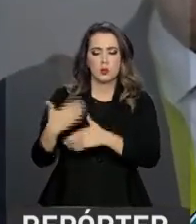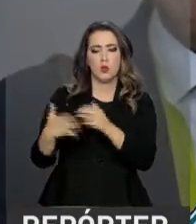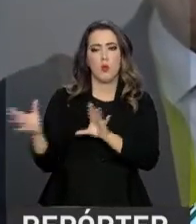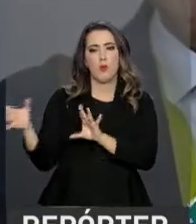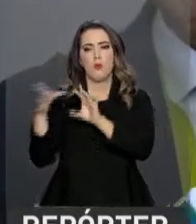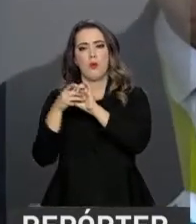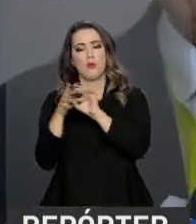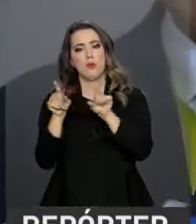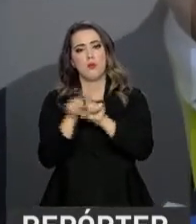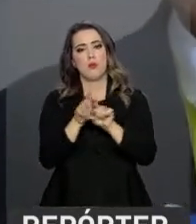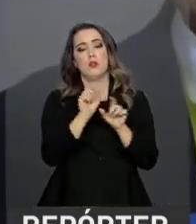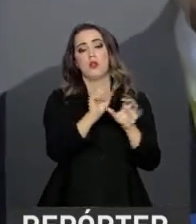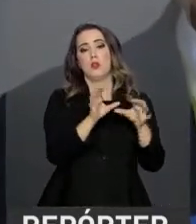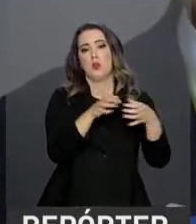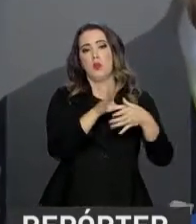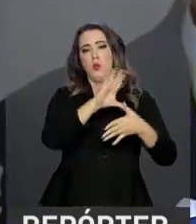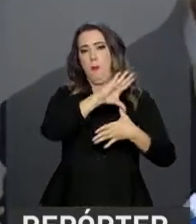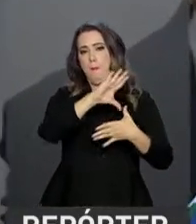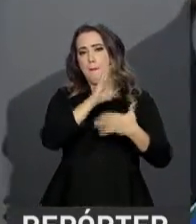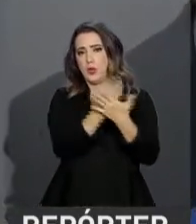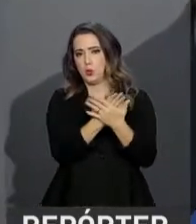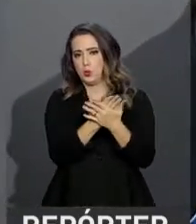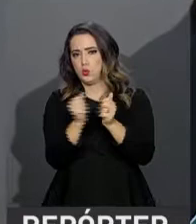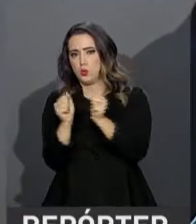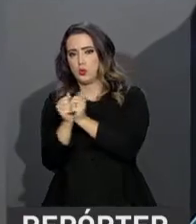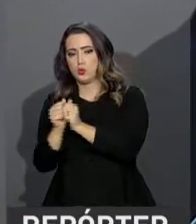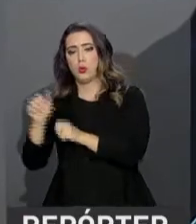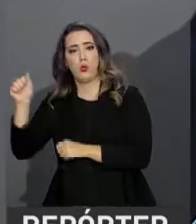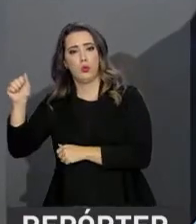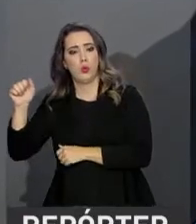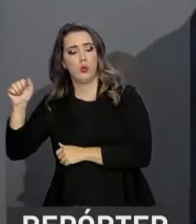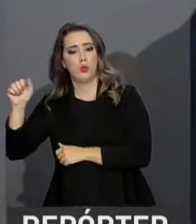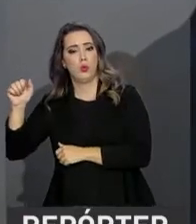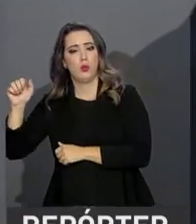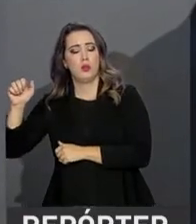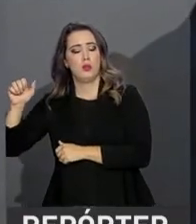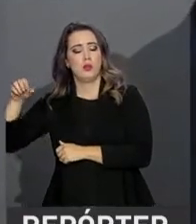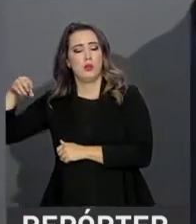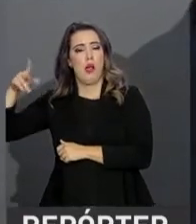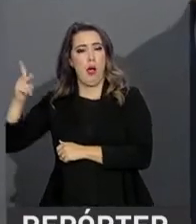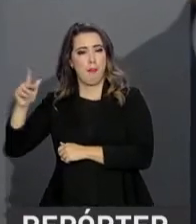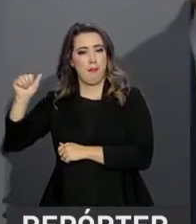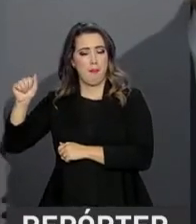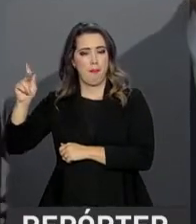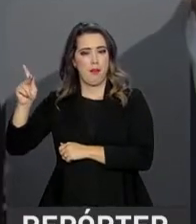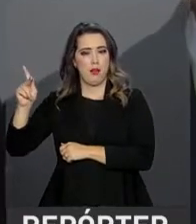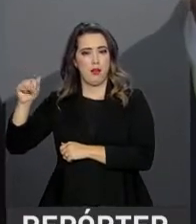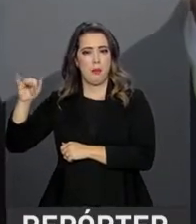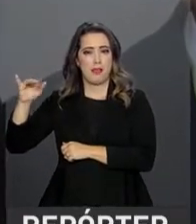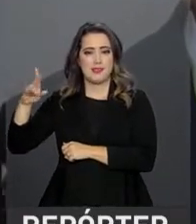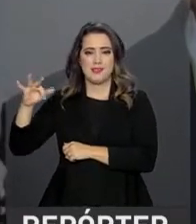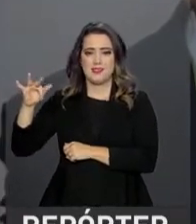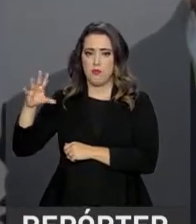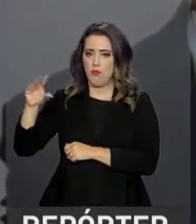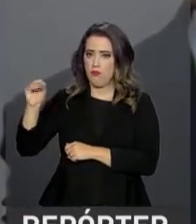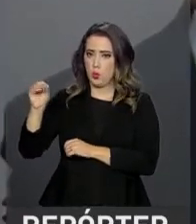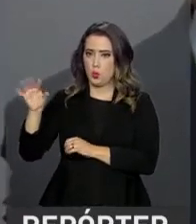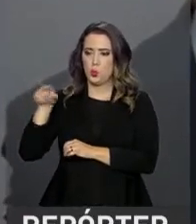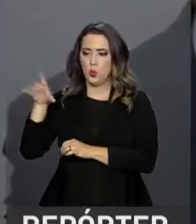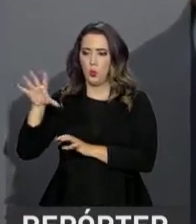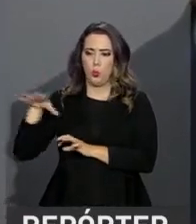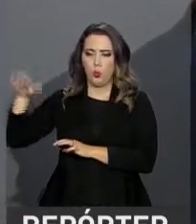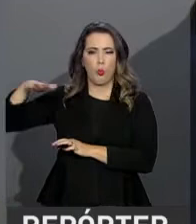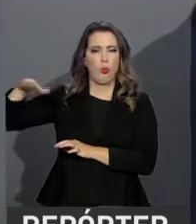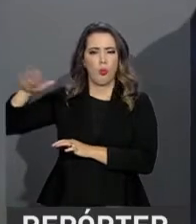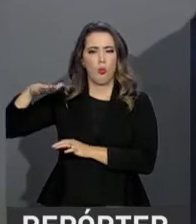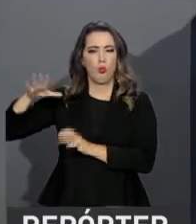é do mercosul com a aliança para o pacífico é as gestões não percebo que a partir de hoje este é um bom